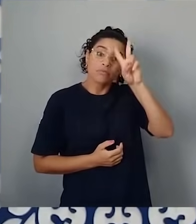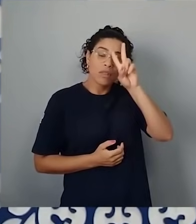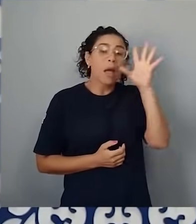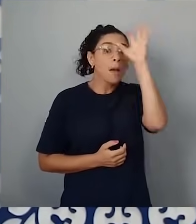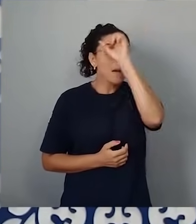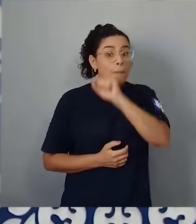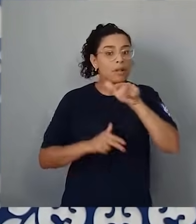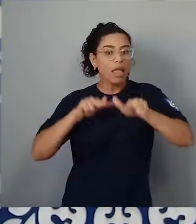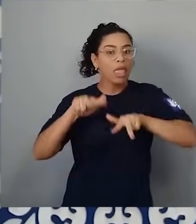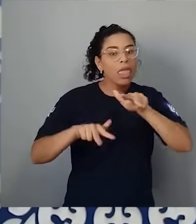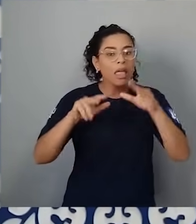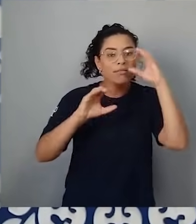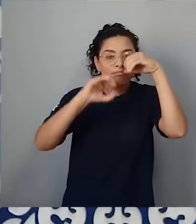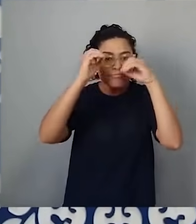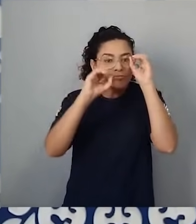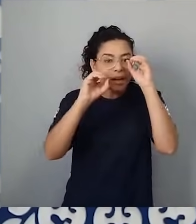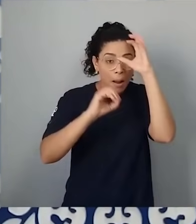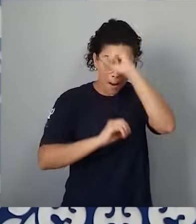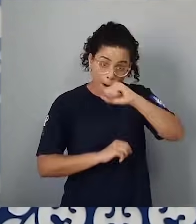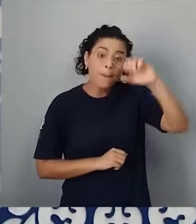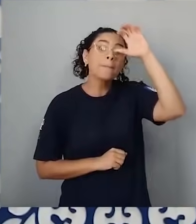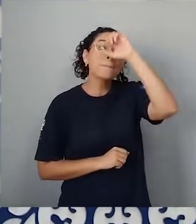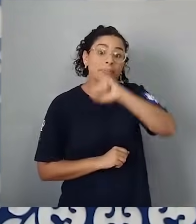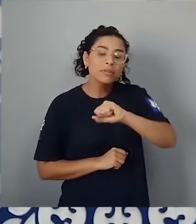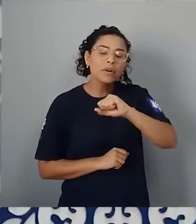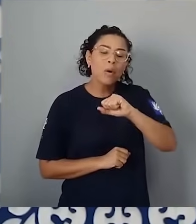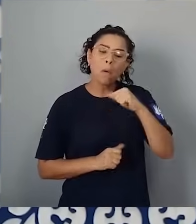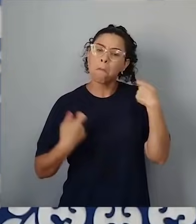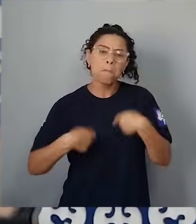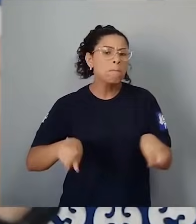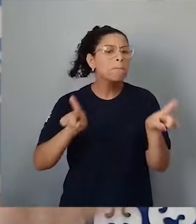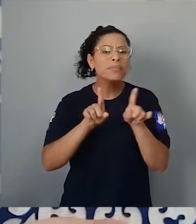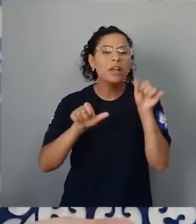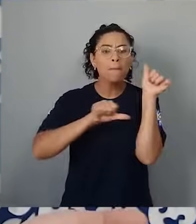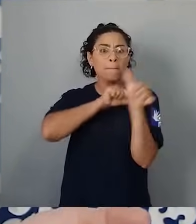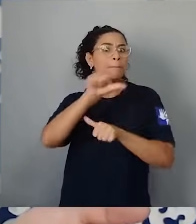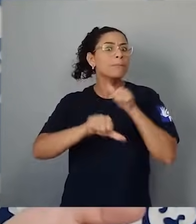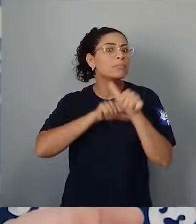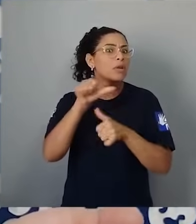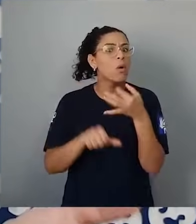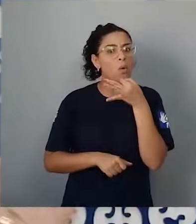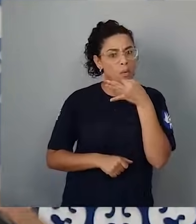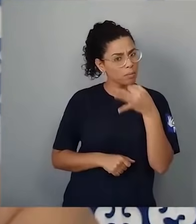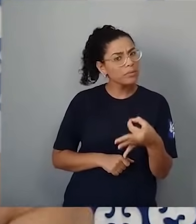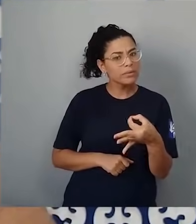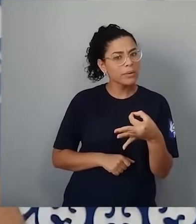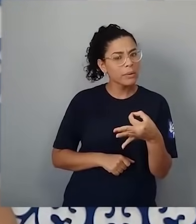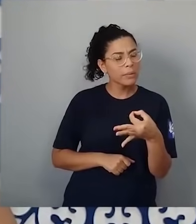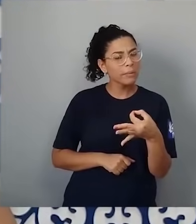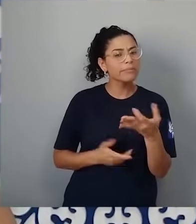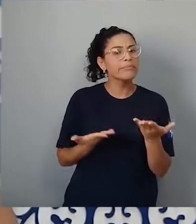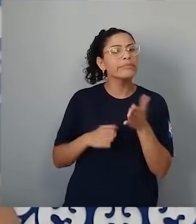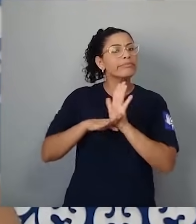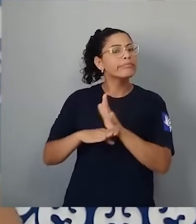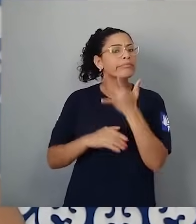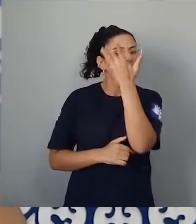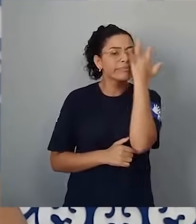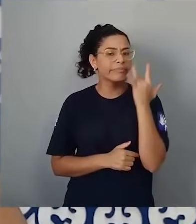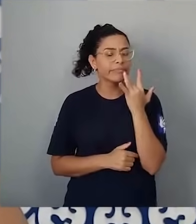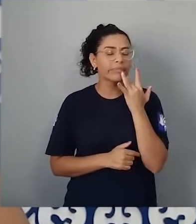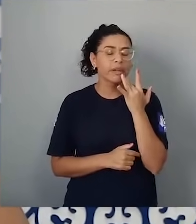precisa ficar mudando de opinião para agradar as outras pessoas. Mudar de opinião às vezes é